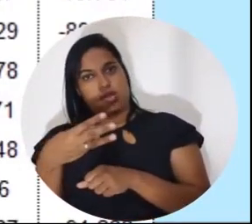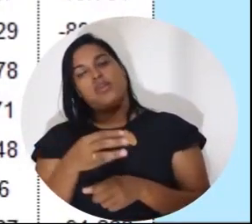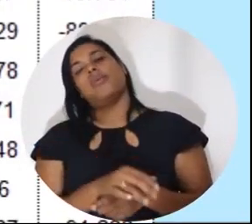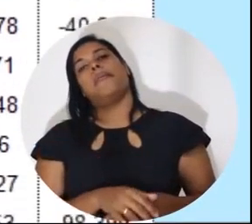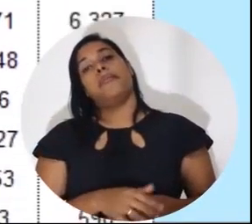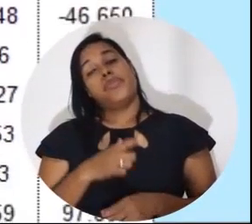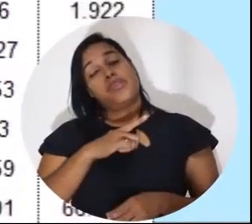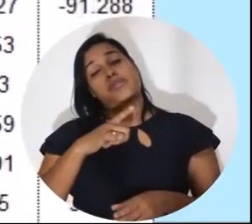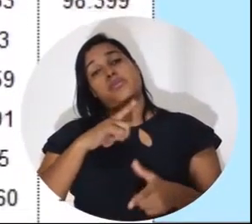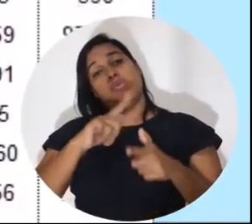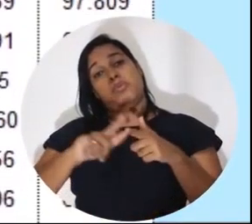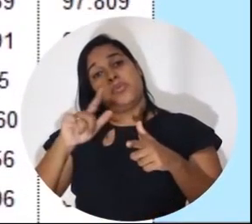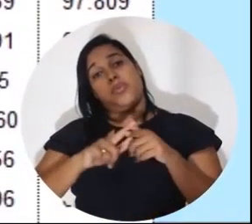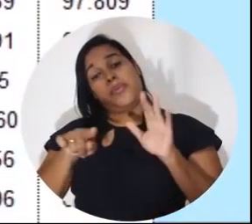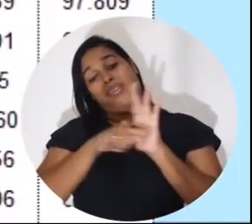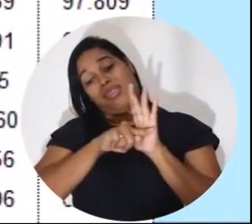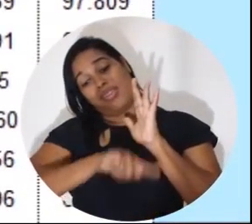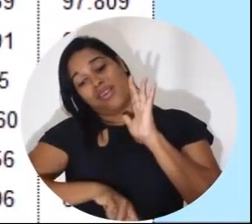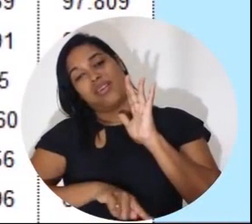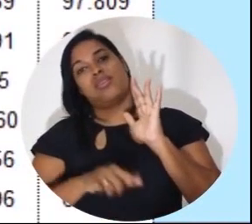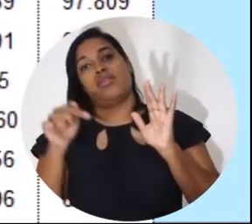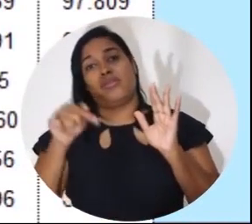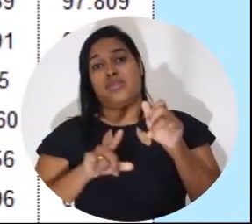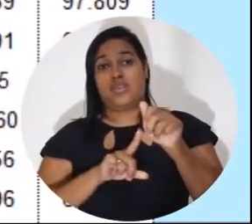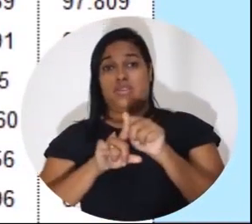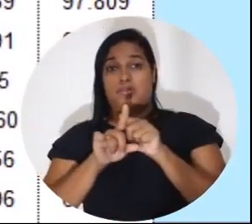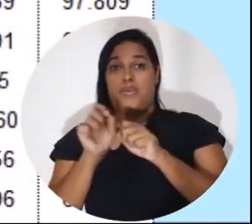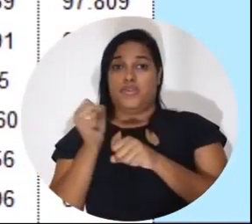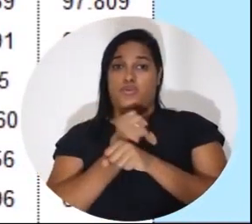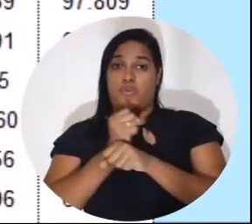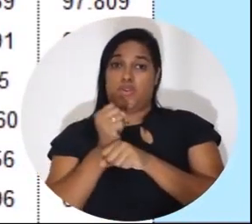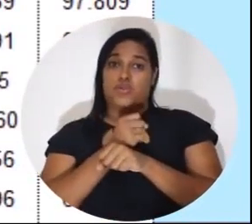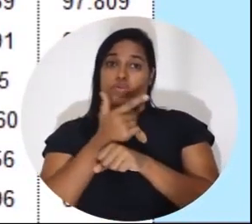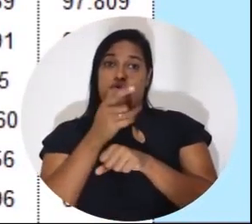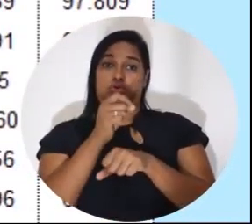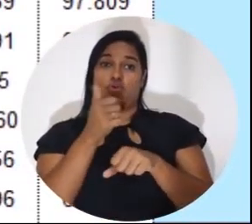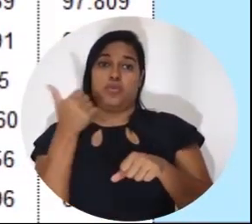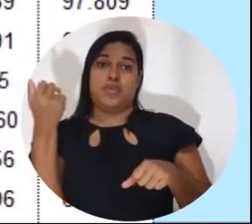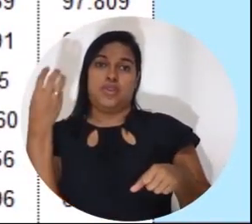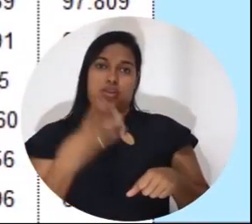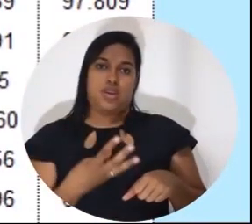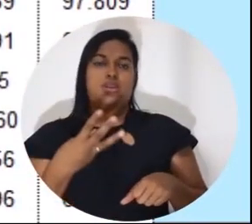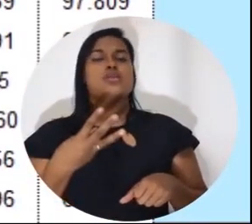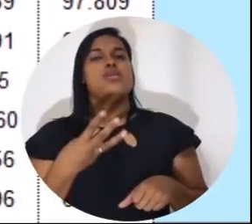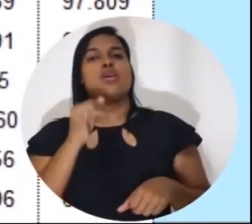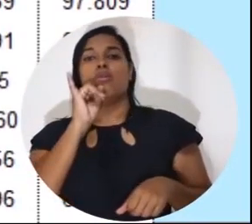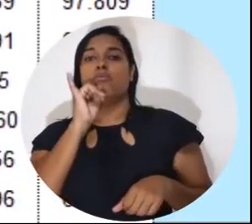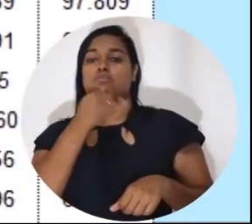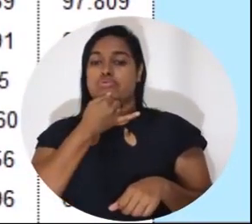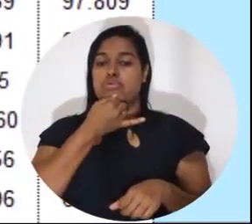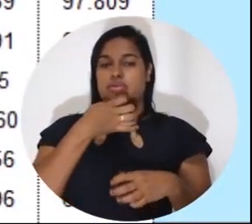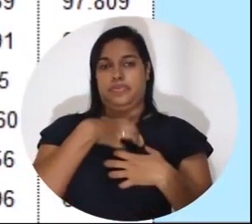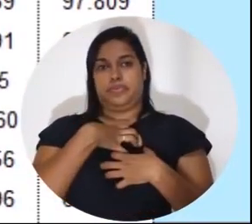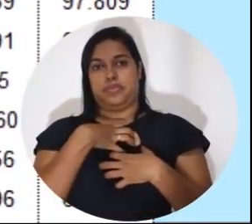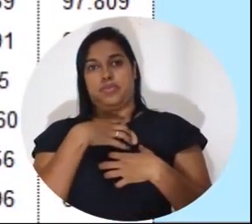na grande conta de transações correntes nesse mesmo ano de 2013, infelizmente